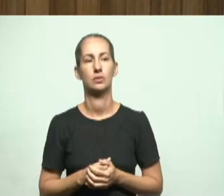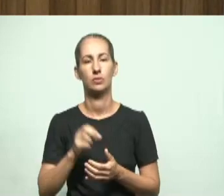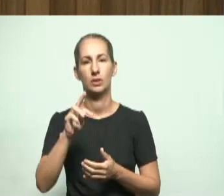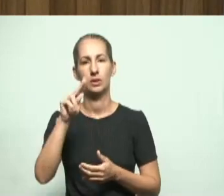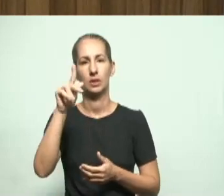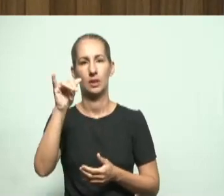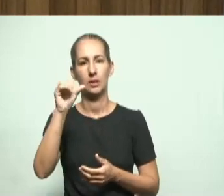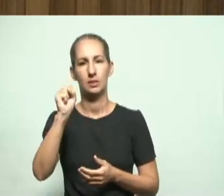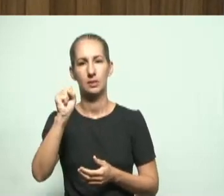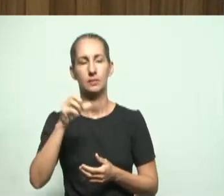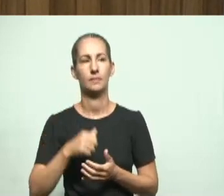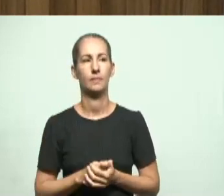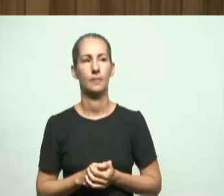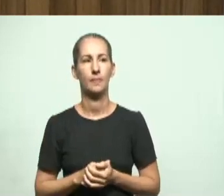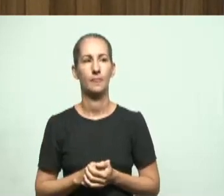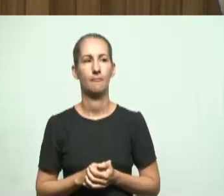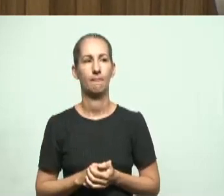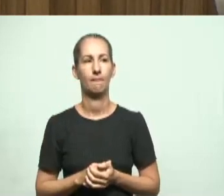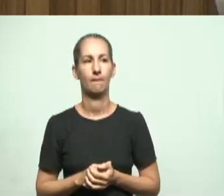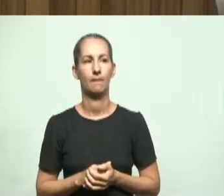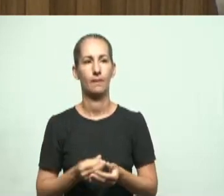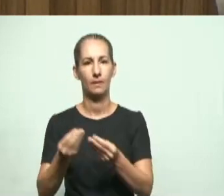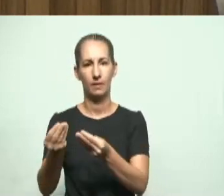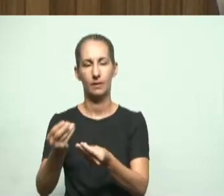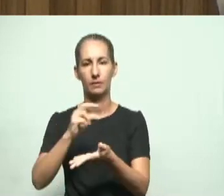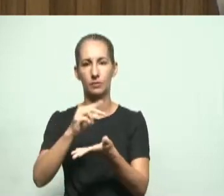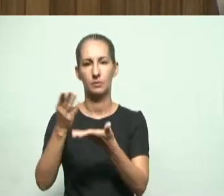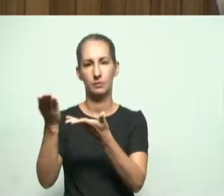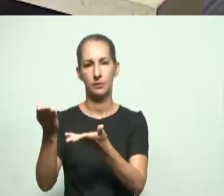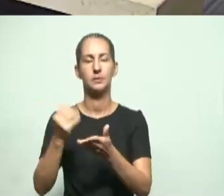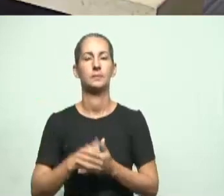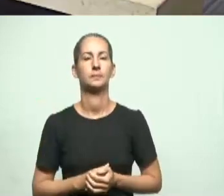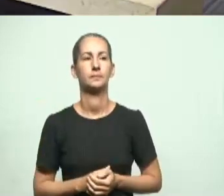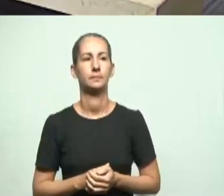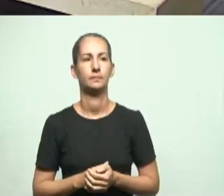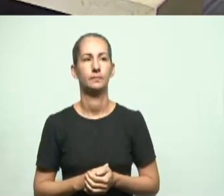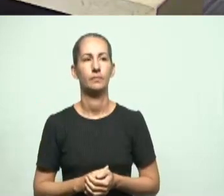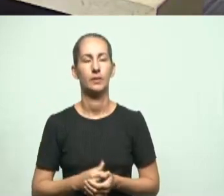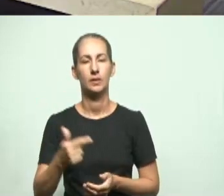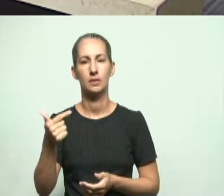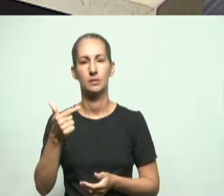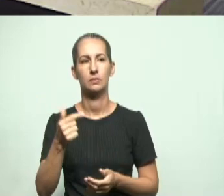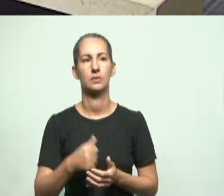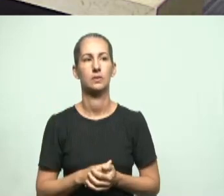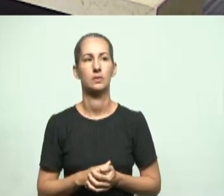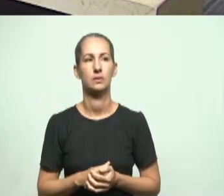estéreis e descartáveis, sonda urinária e da outras providências. Em segunda